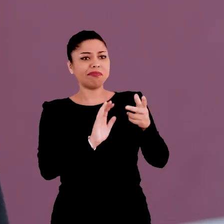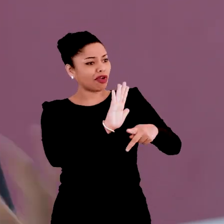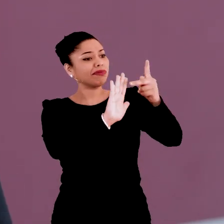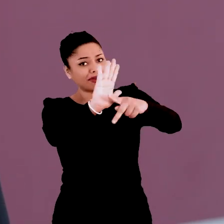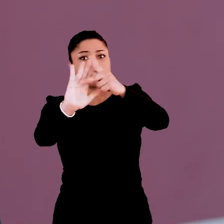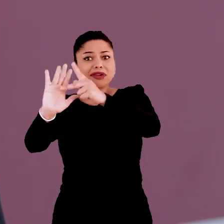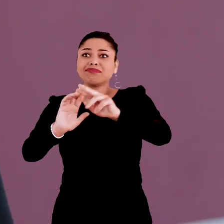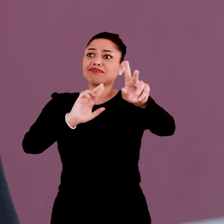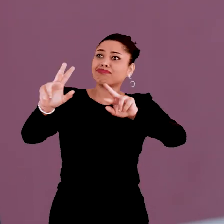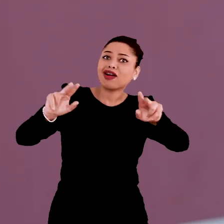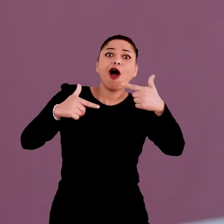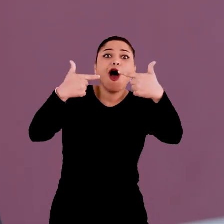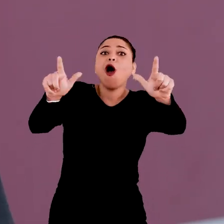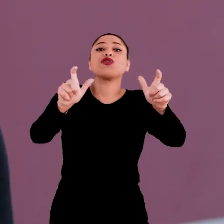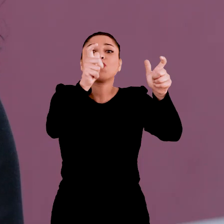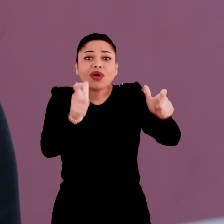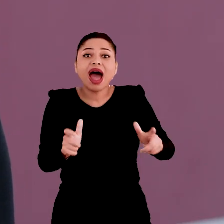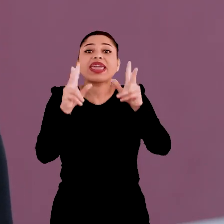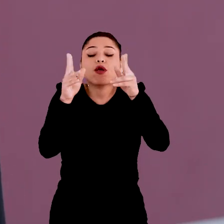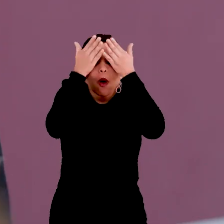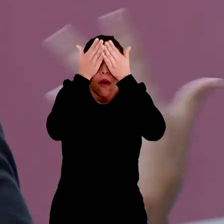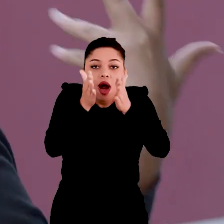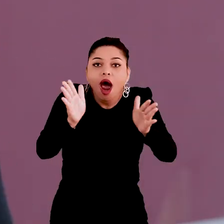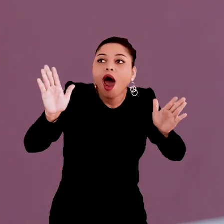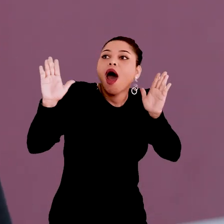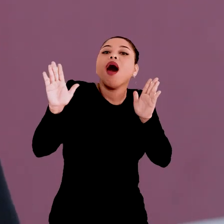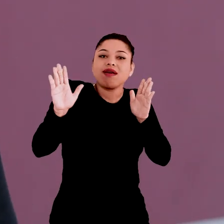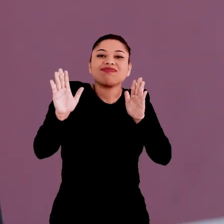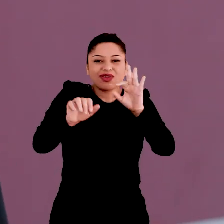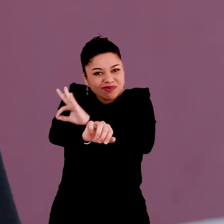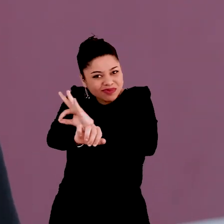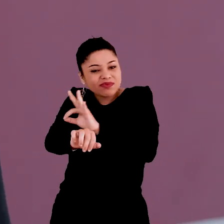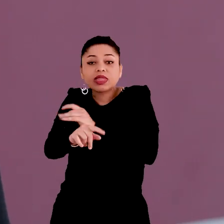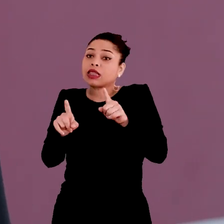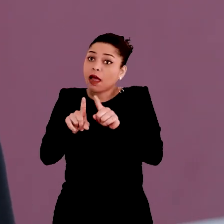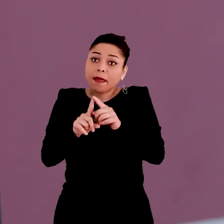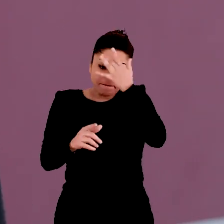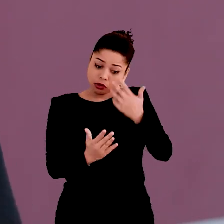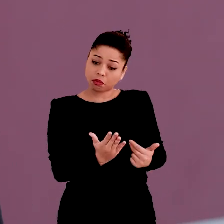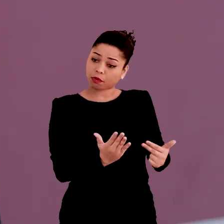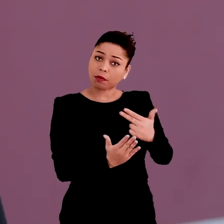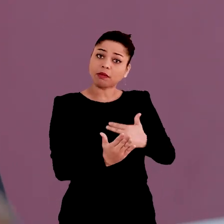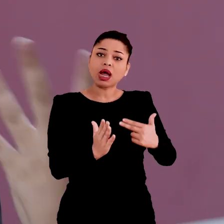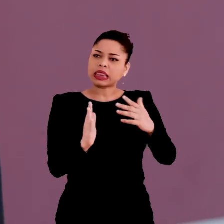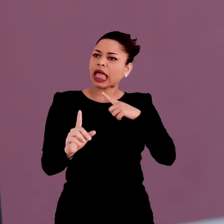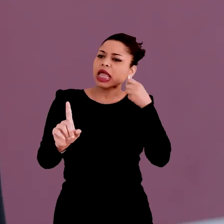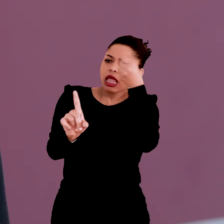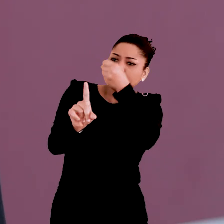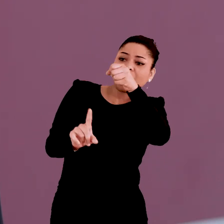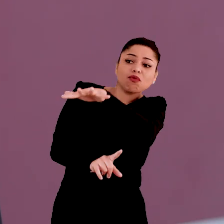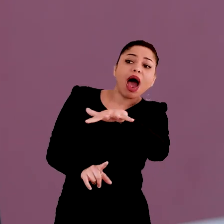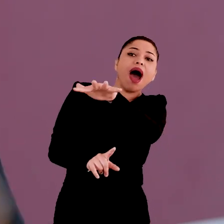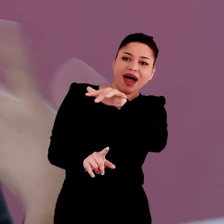seus olhos, que também estão impactando com a sua técnica esses diferentes territórios. Então, assim, foi um processo muito